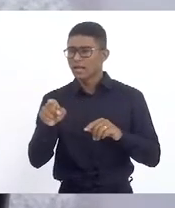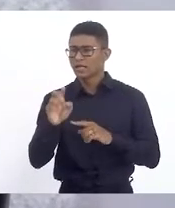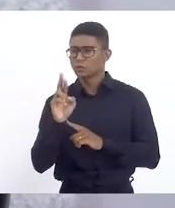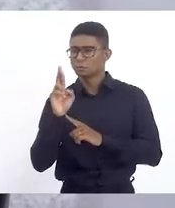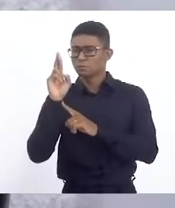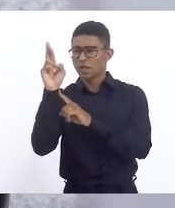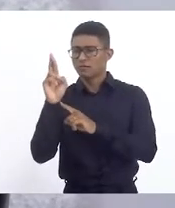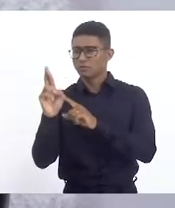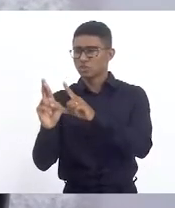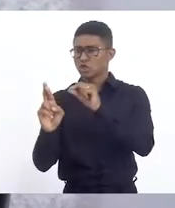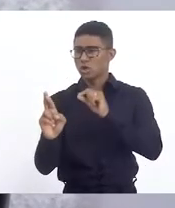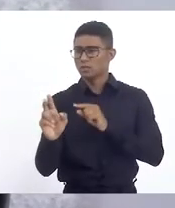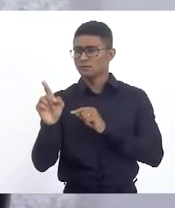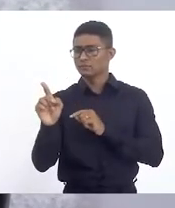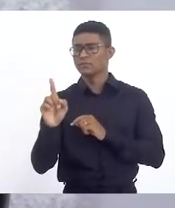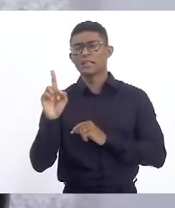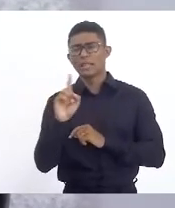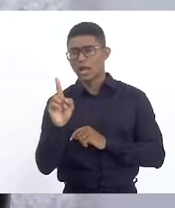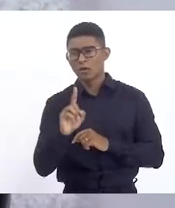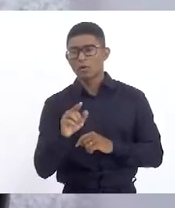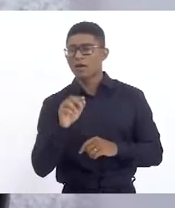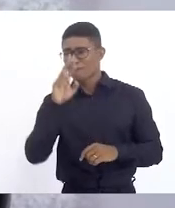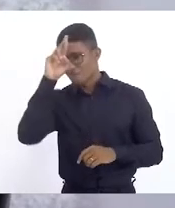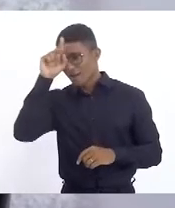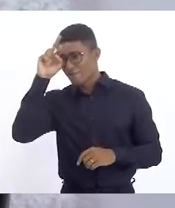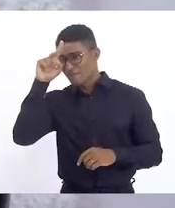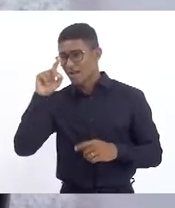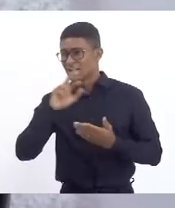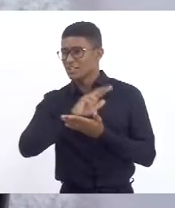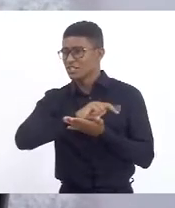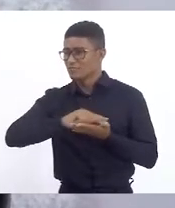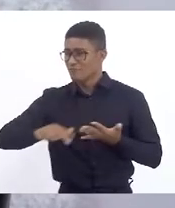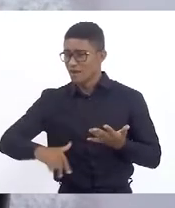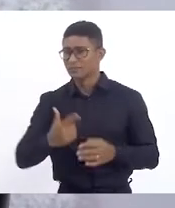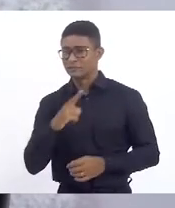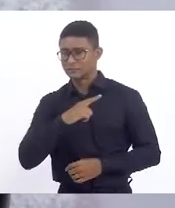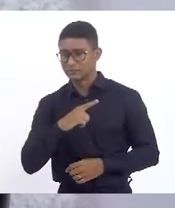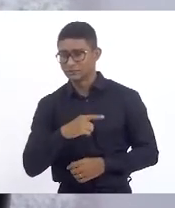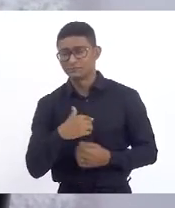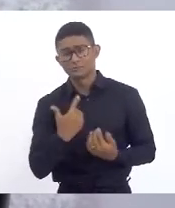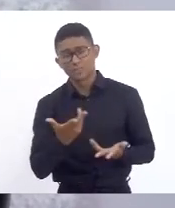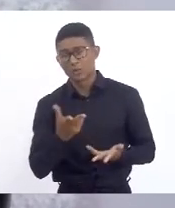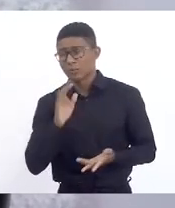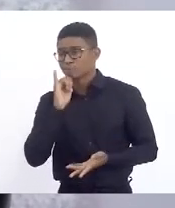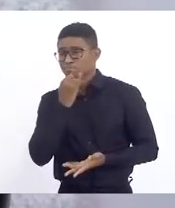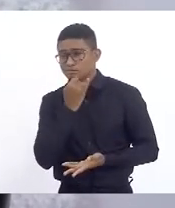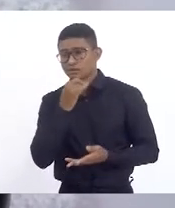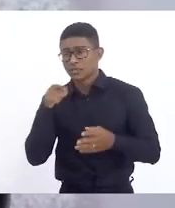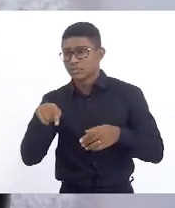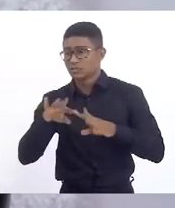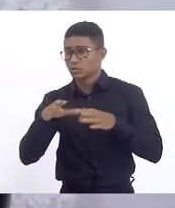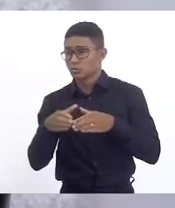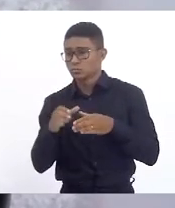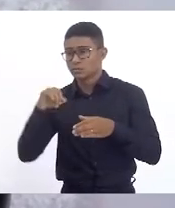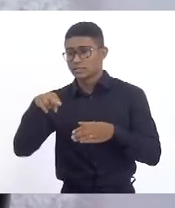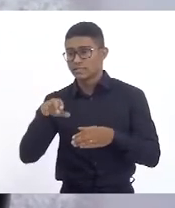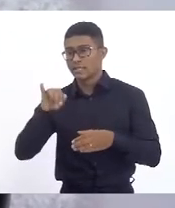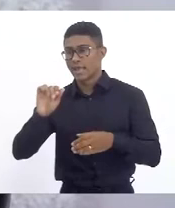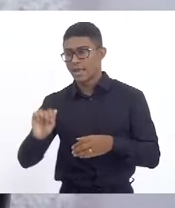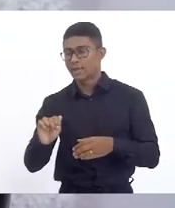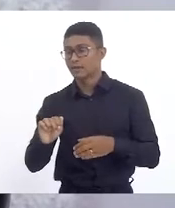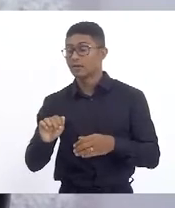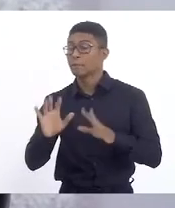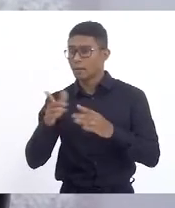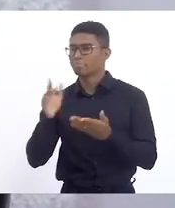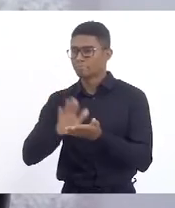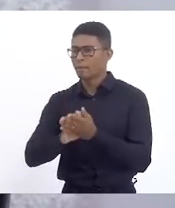de vista da quantidade de falhas e omissões no licenciamento ambiental. Infelizmente, o INEA, aqui parabenizar o INEA, mobilizou a